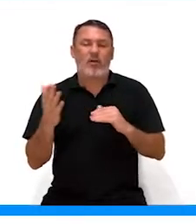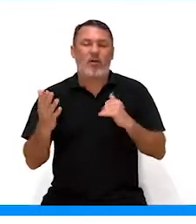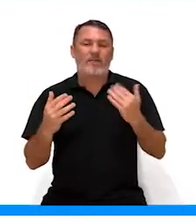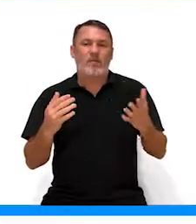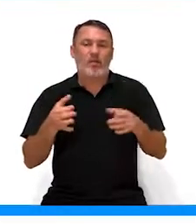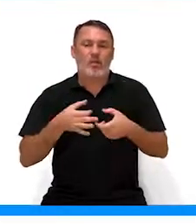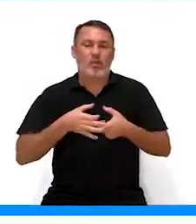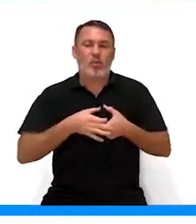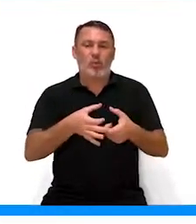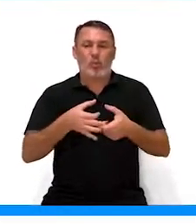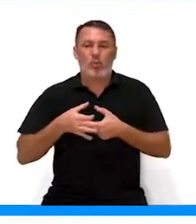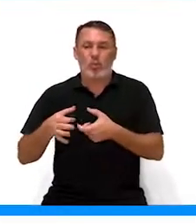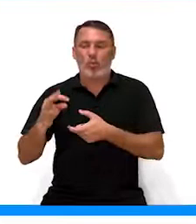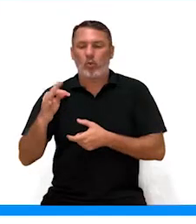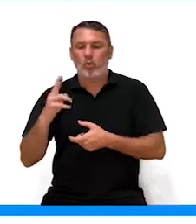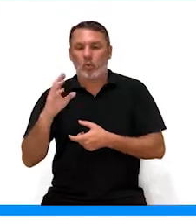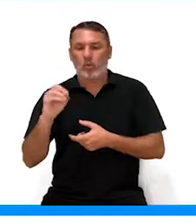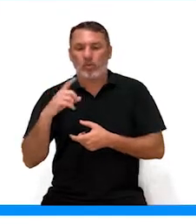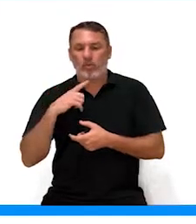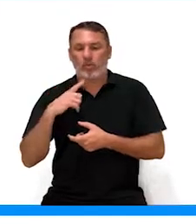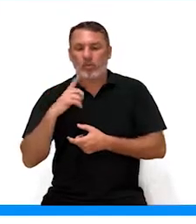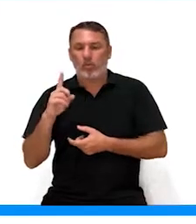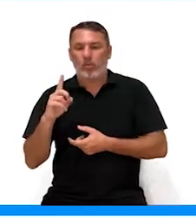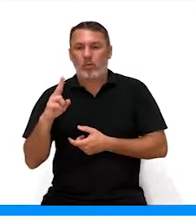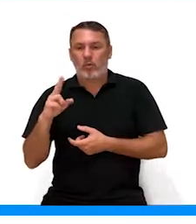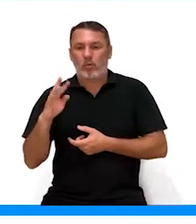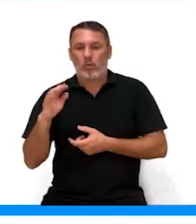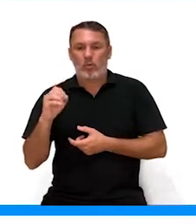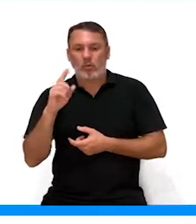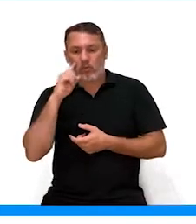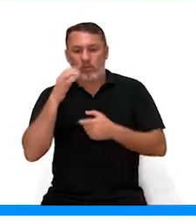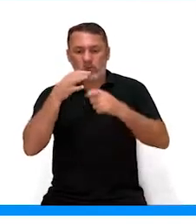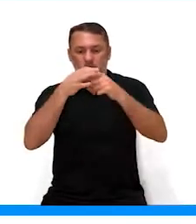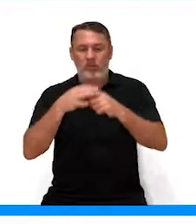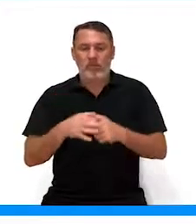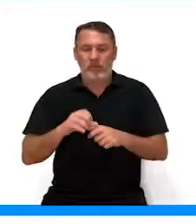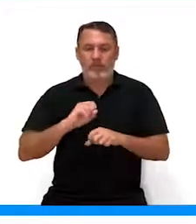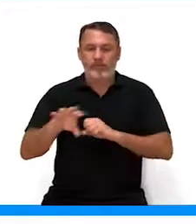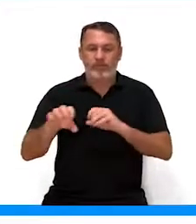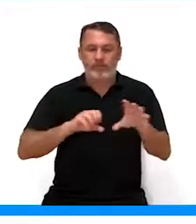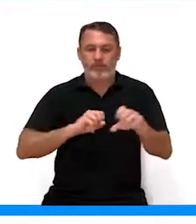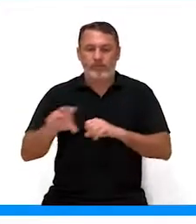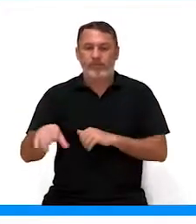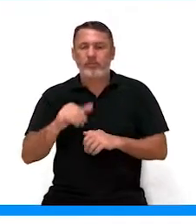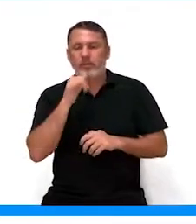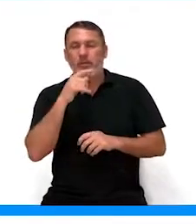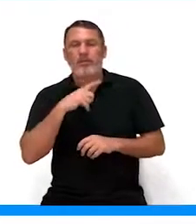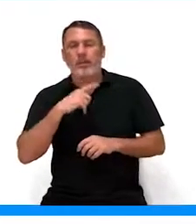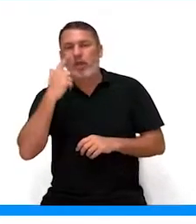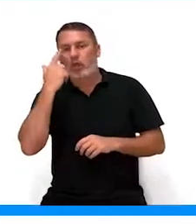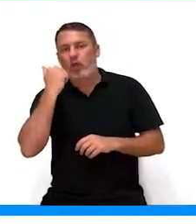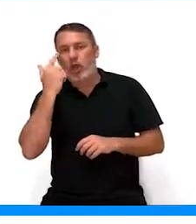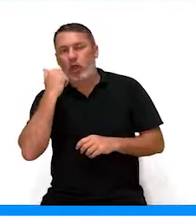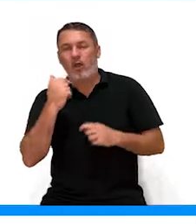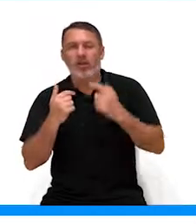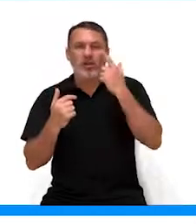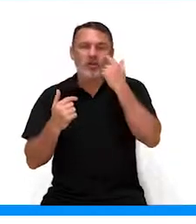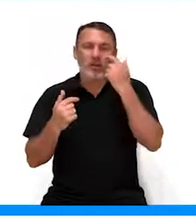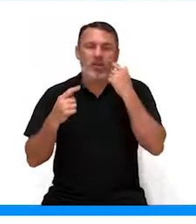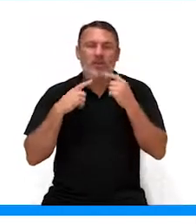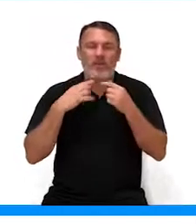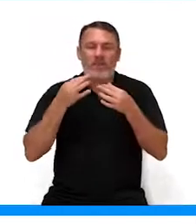essa secreção ou para fora do corpo ou dentro de alguma cavidade. Por exemplo,